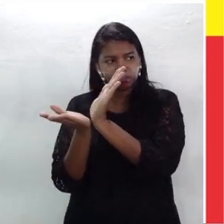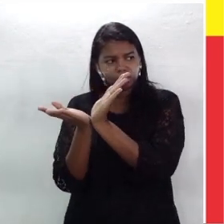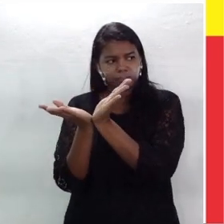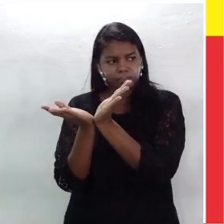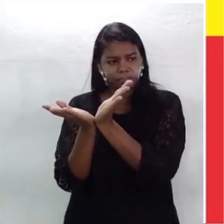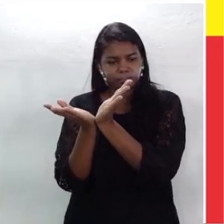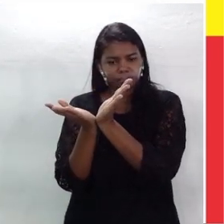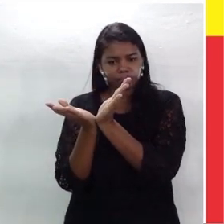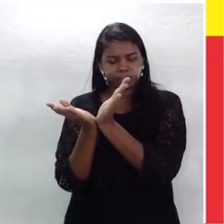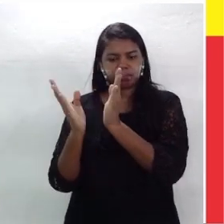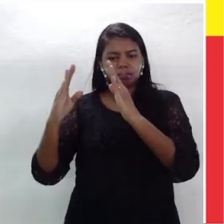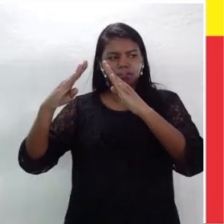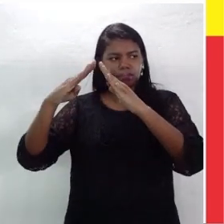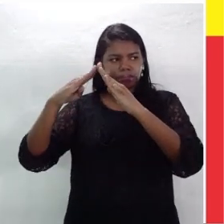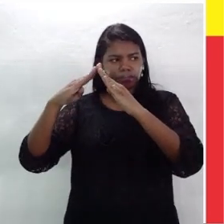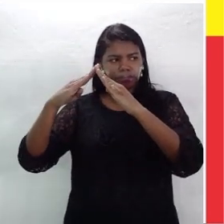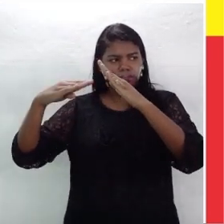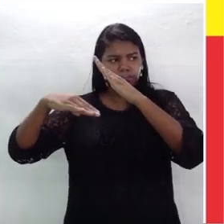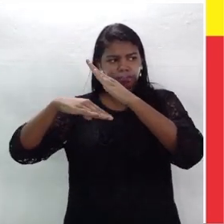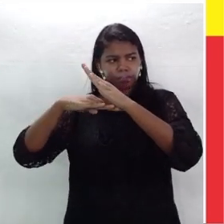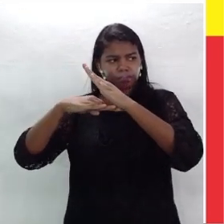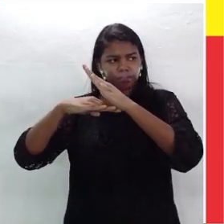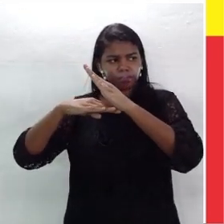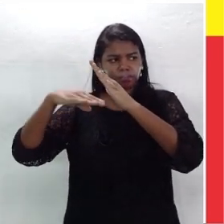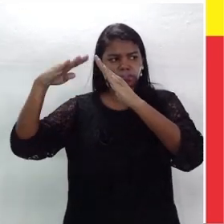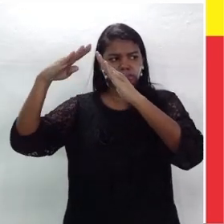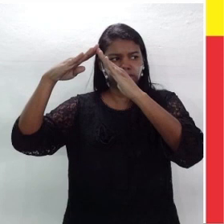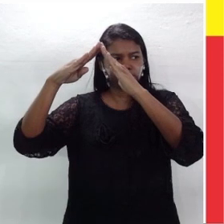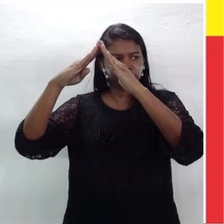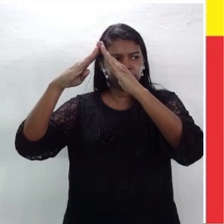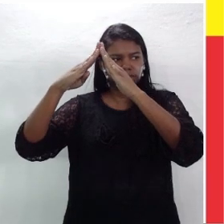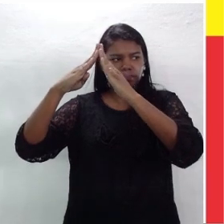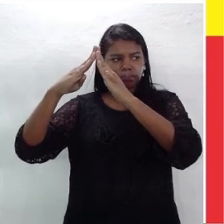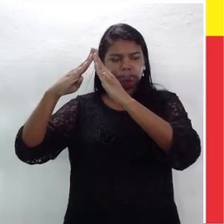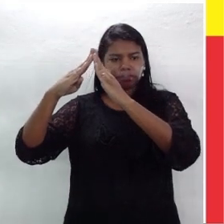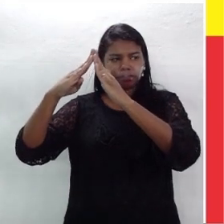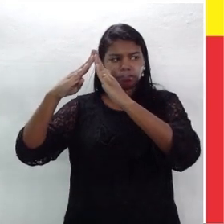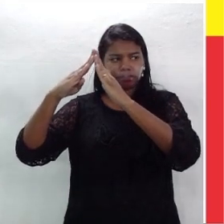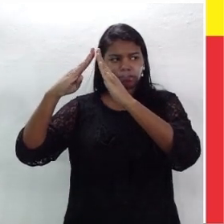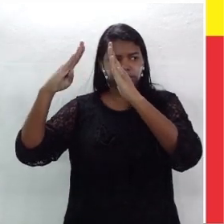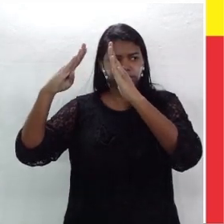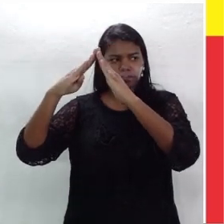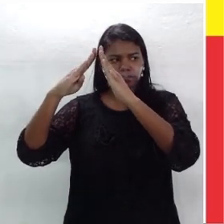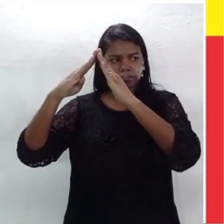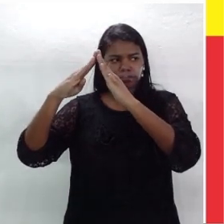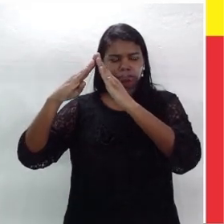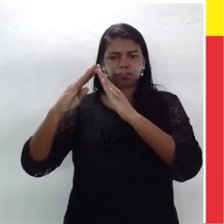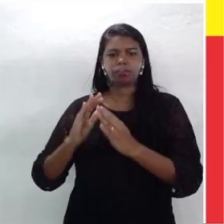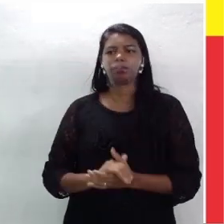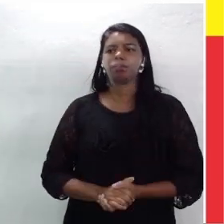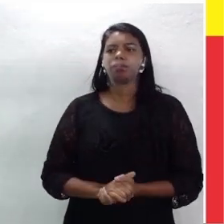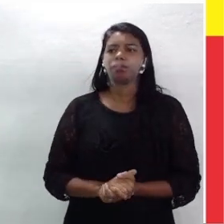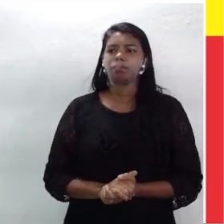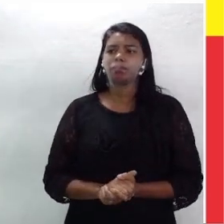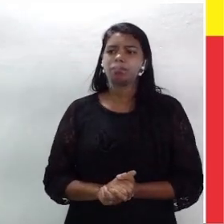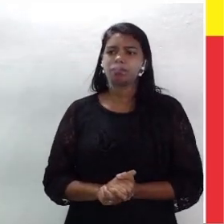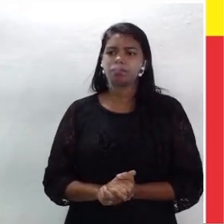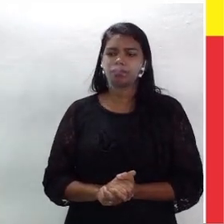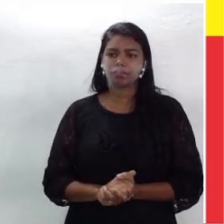se posiciona. E em cima, elas se unem em um único ponto, em um único vértice.